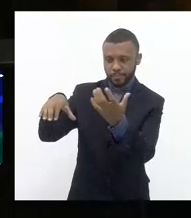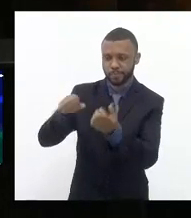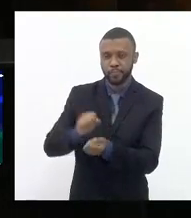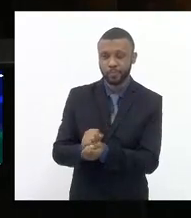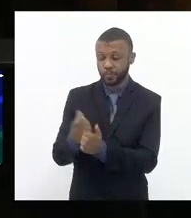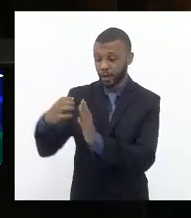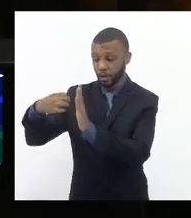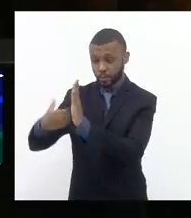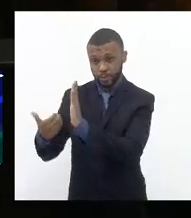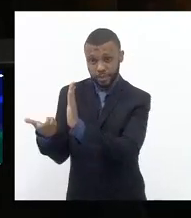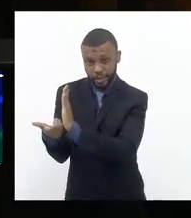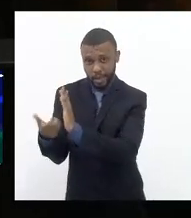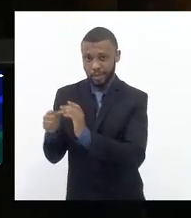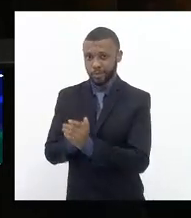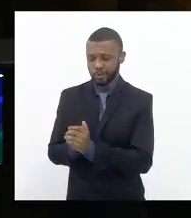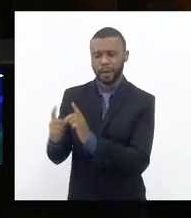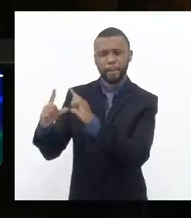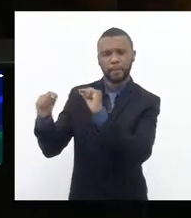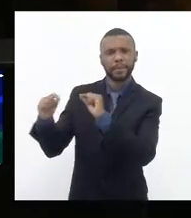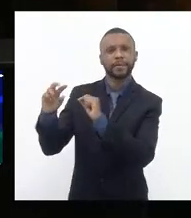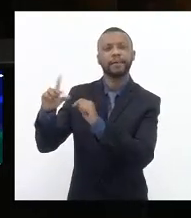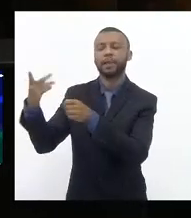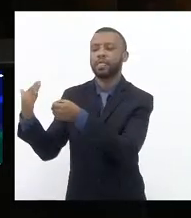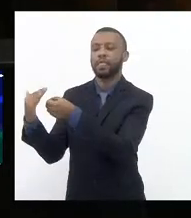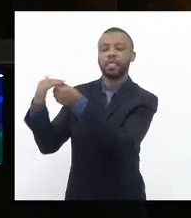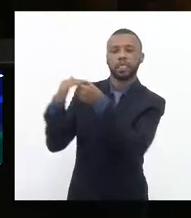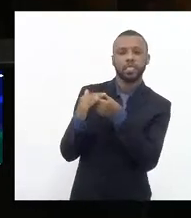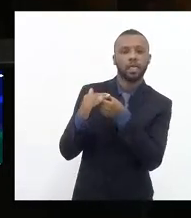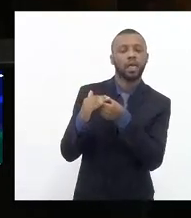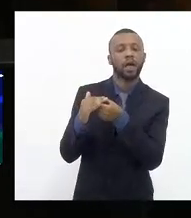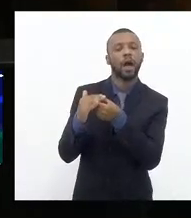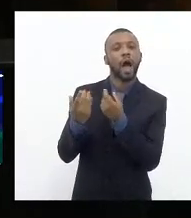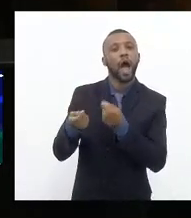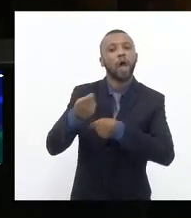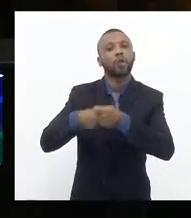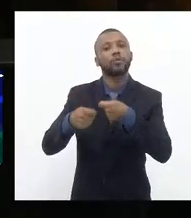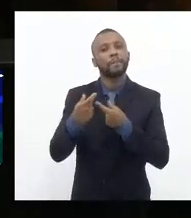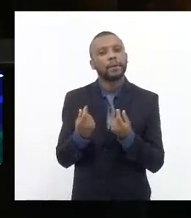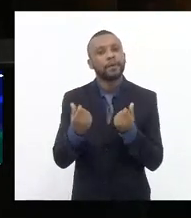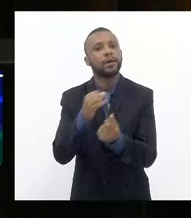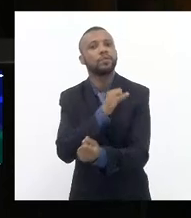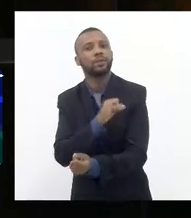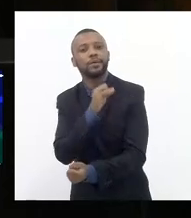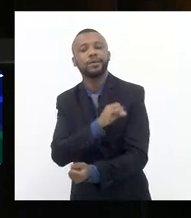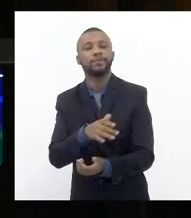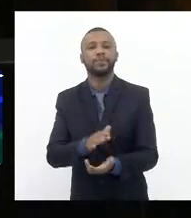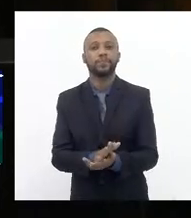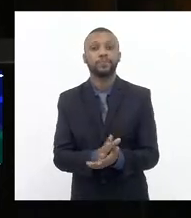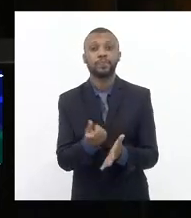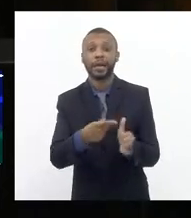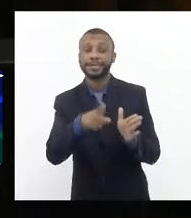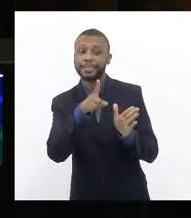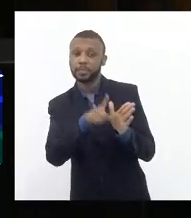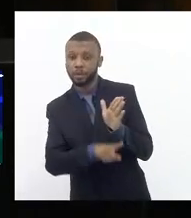ferrando a economia do Rio de Janeiro faz tempo. Tributação da energia e do petróleo no